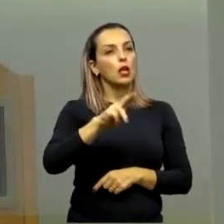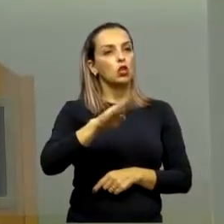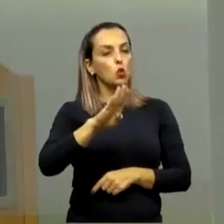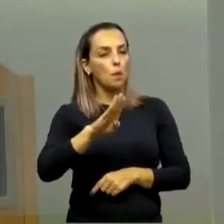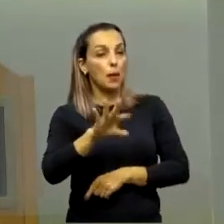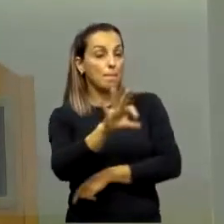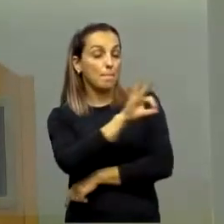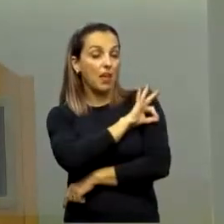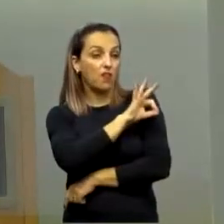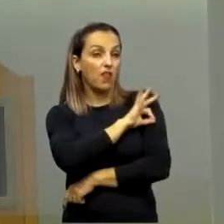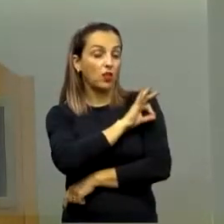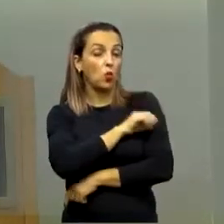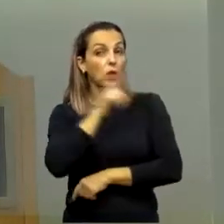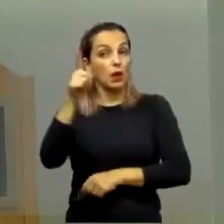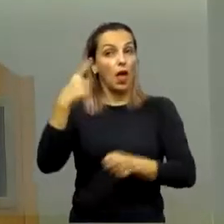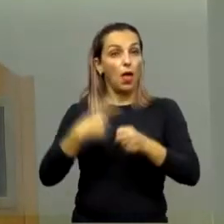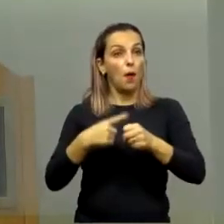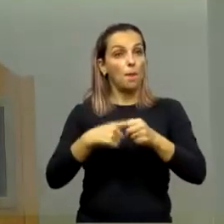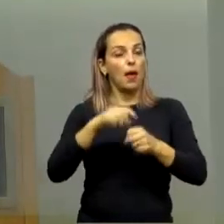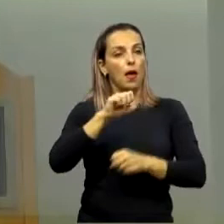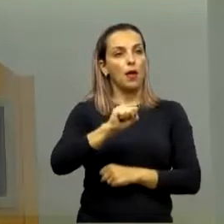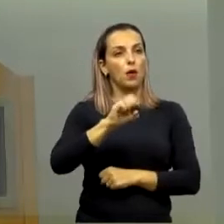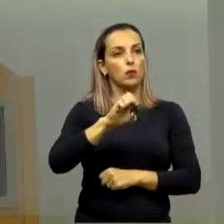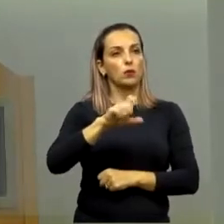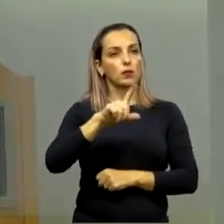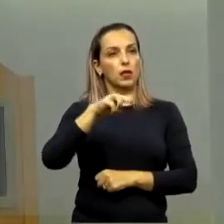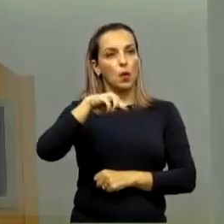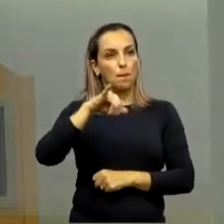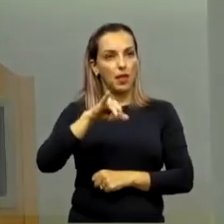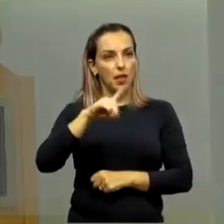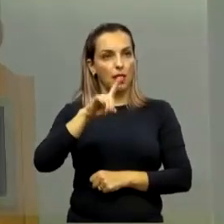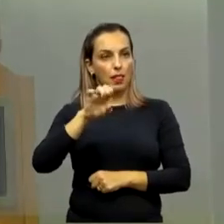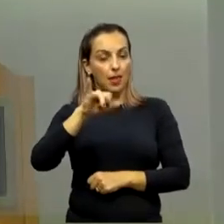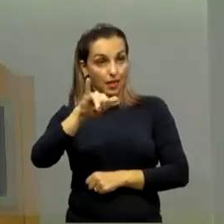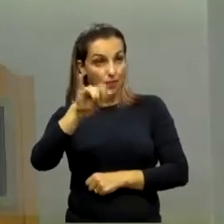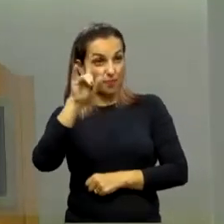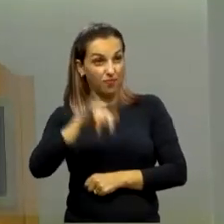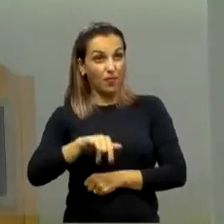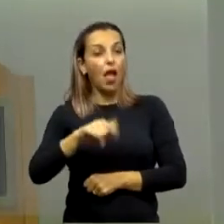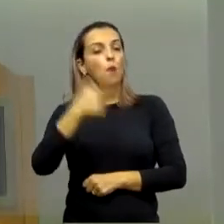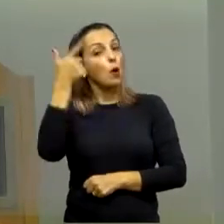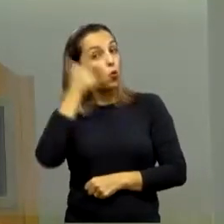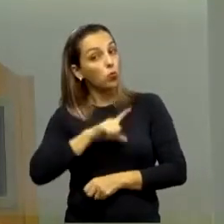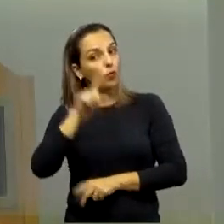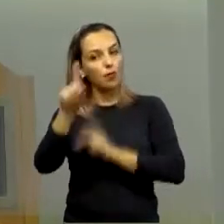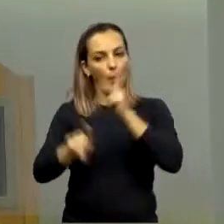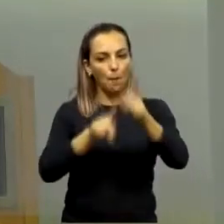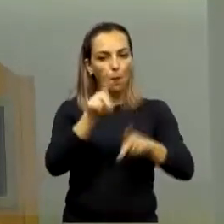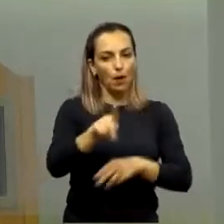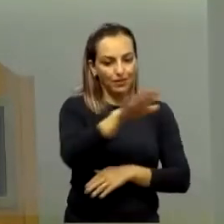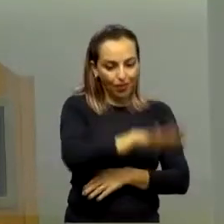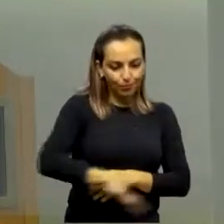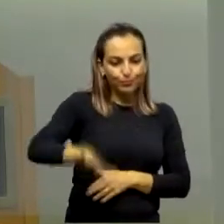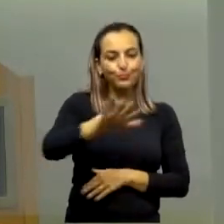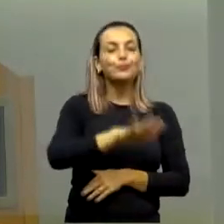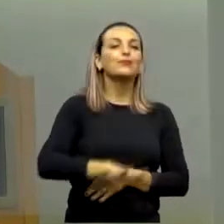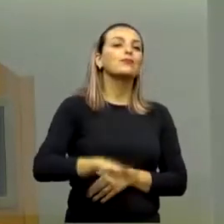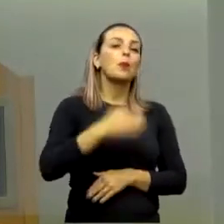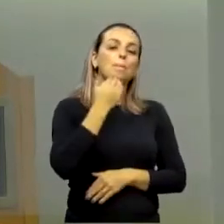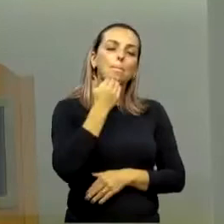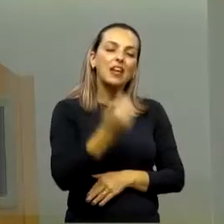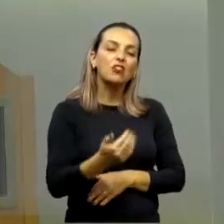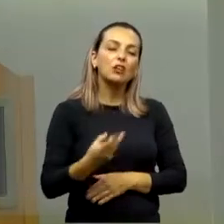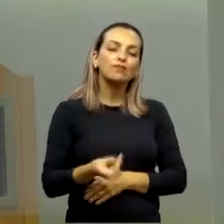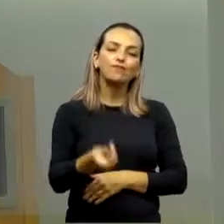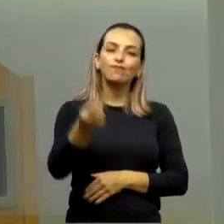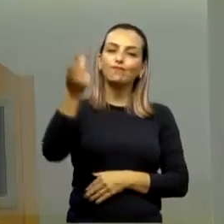de São a conquista importante cima daquele daquela comunidade o pessoal que mora na daquela região que uma demanda antiga